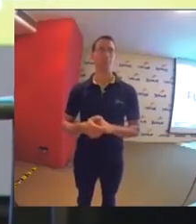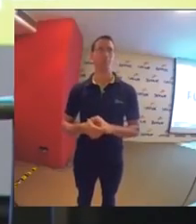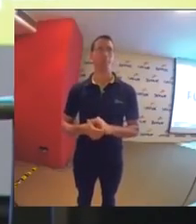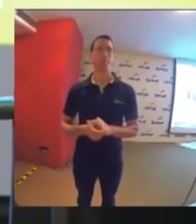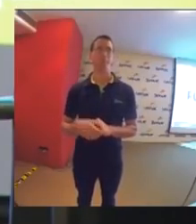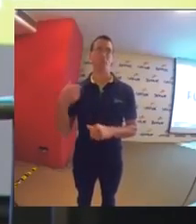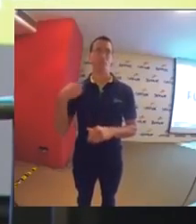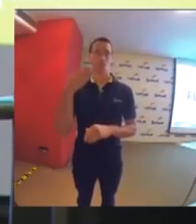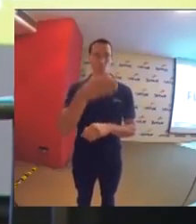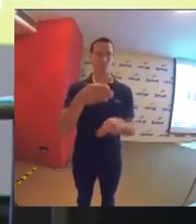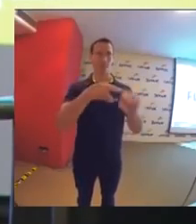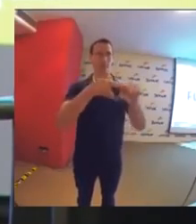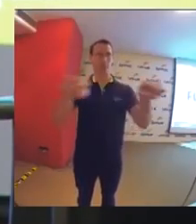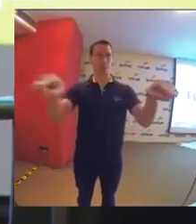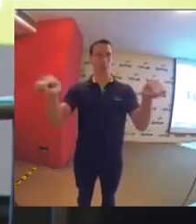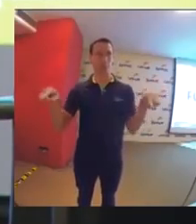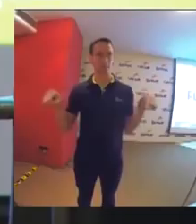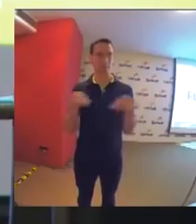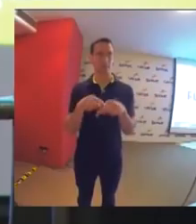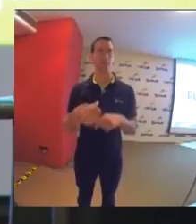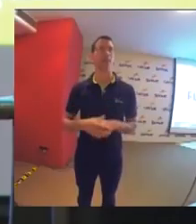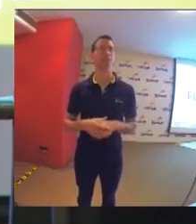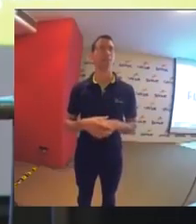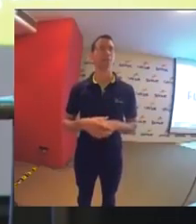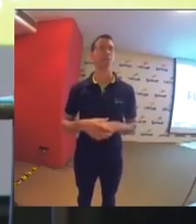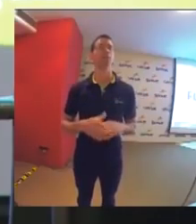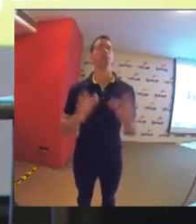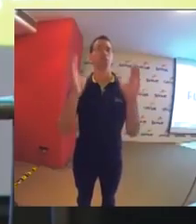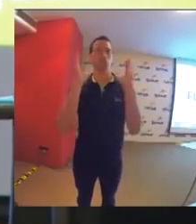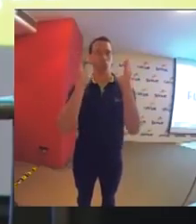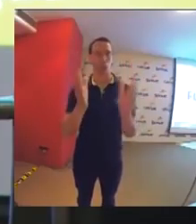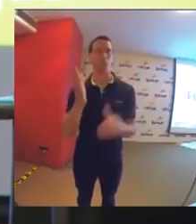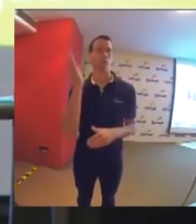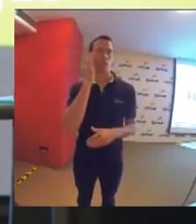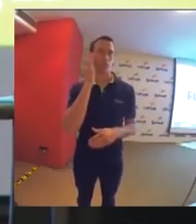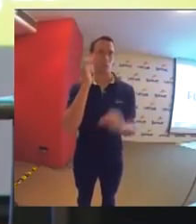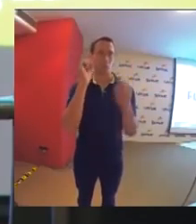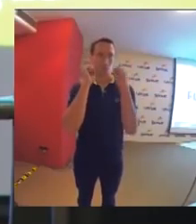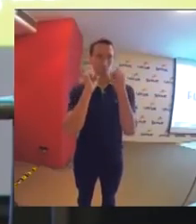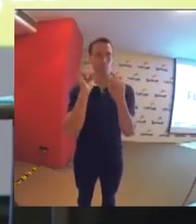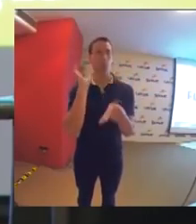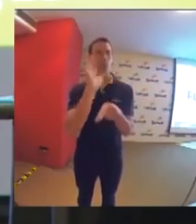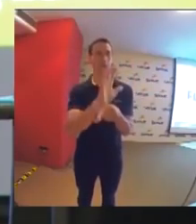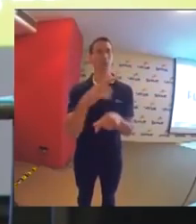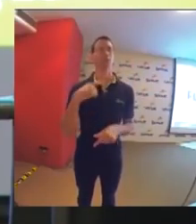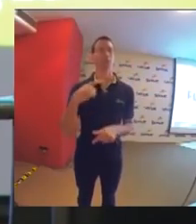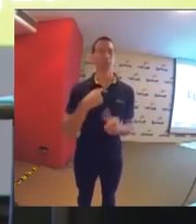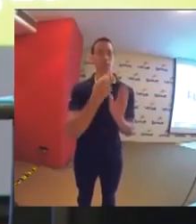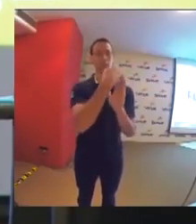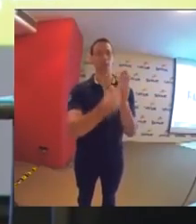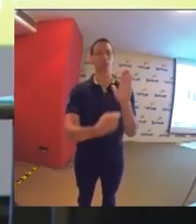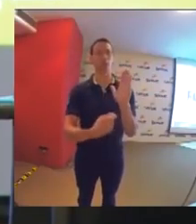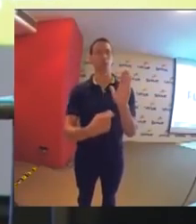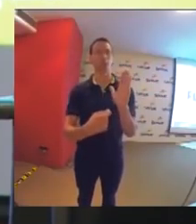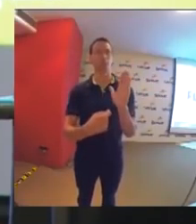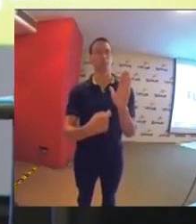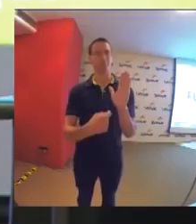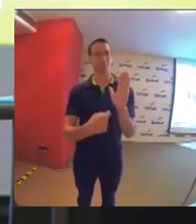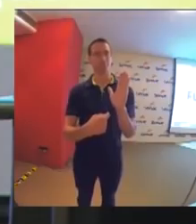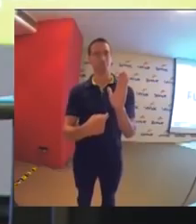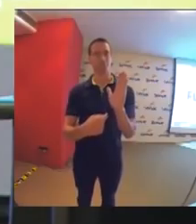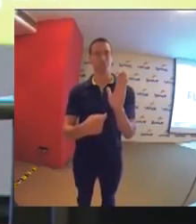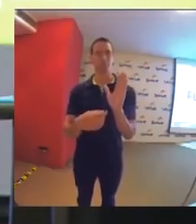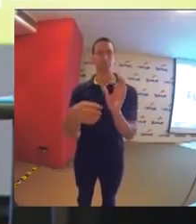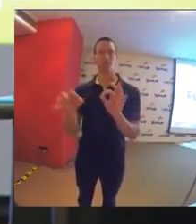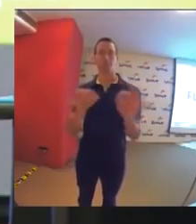num dispositivo que é eu já sei e posso ajudar, tinha escrito isto. Os 7 FEBEM fizeram um viveiro. Quem quiser aprender,